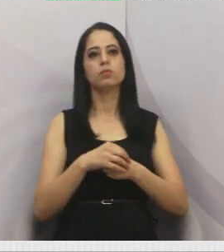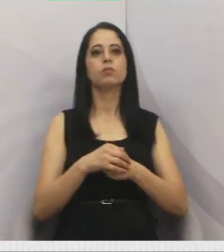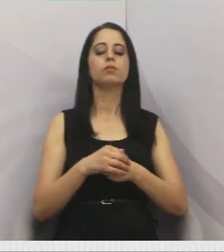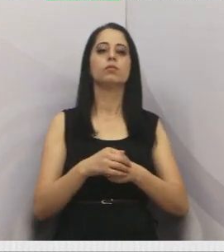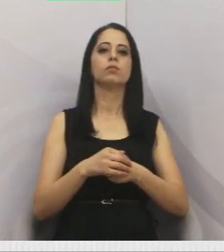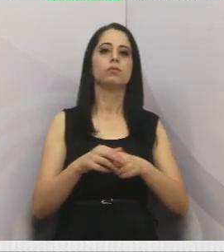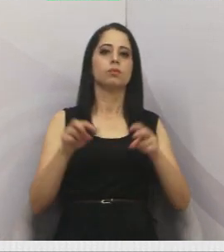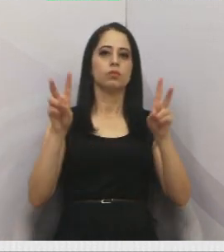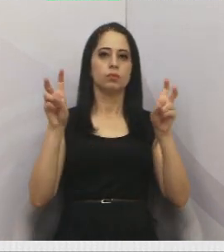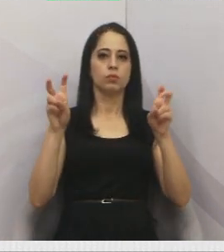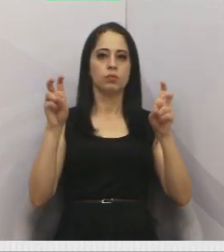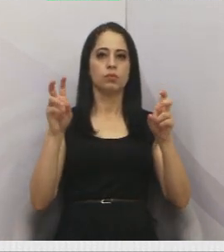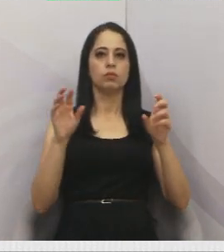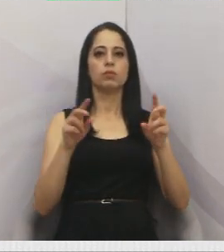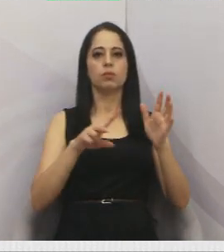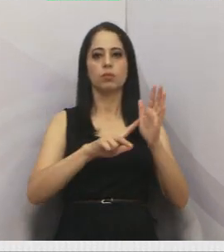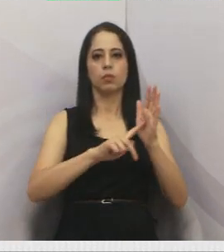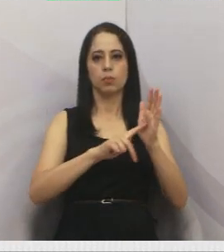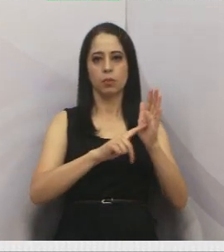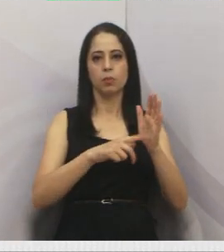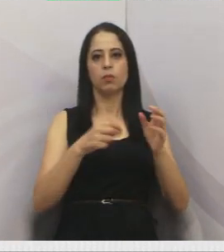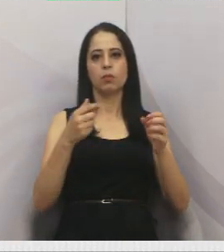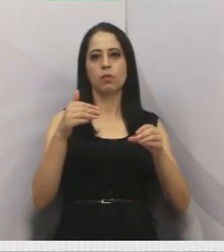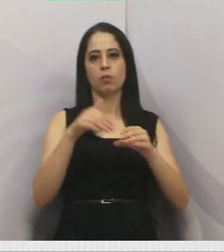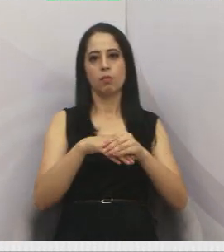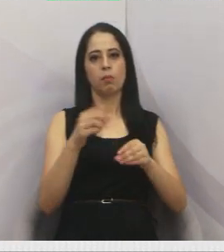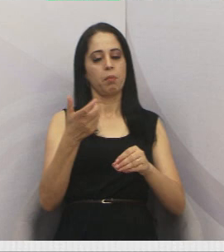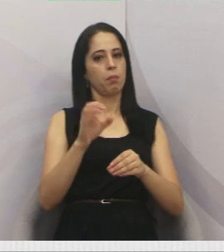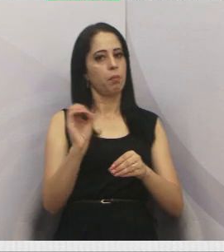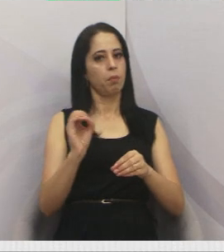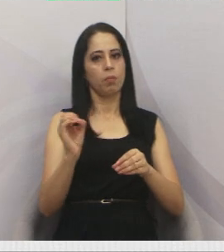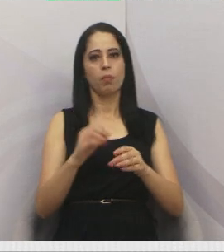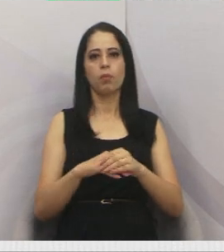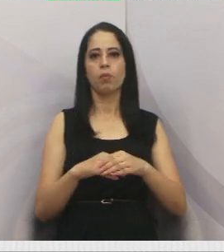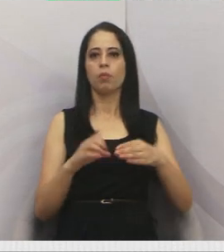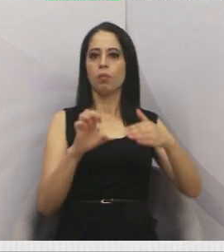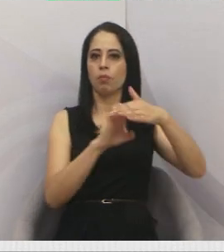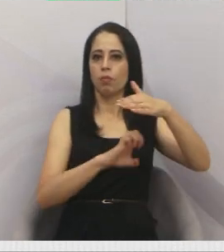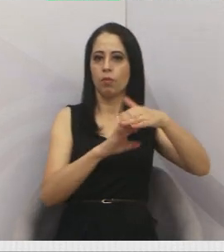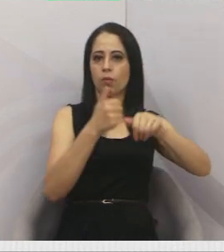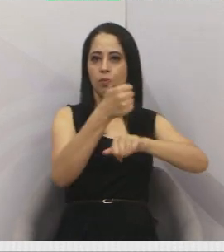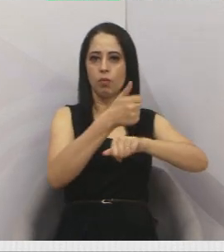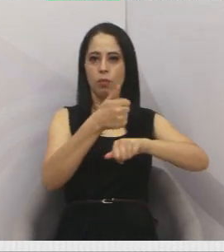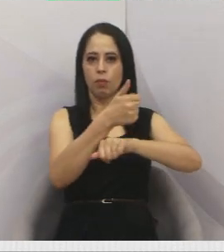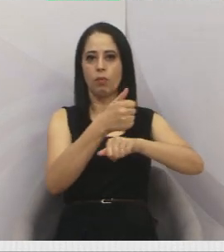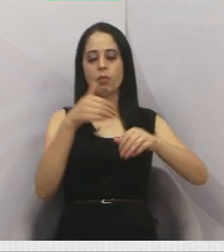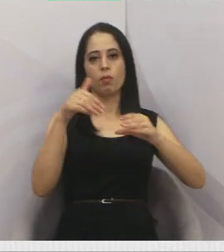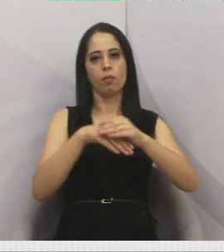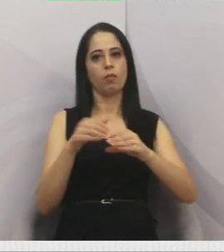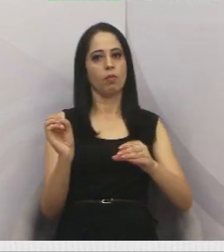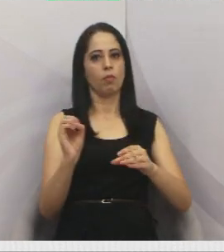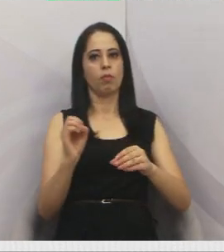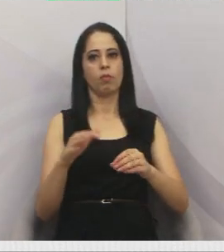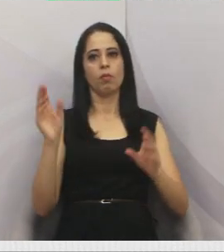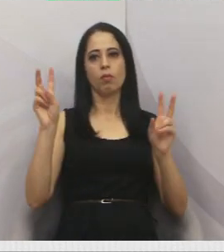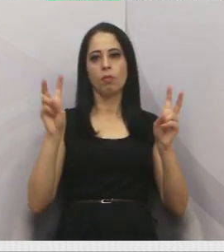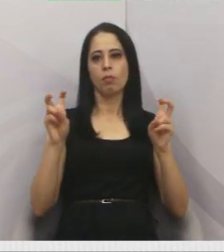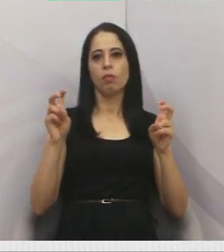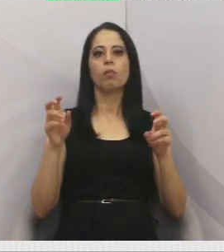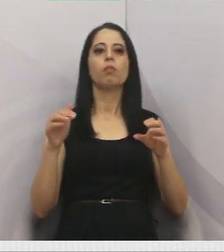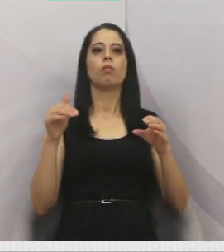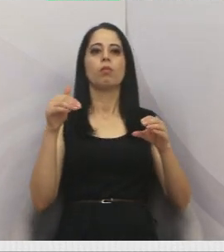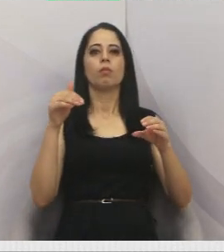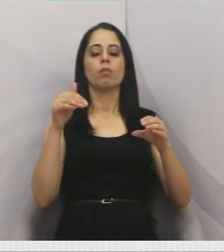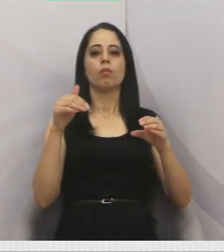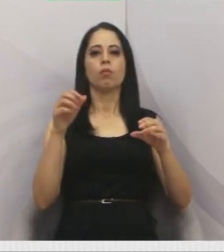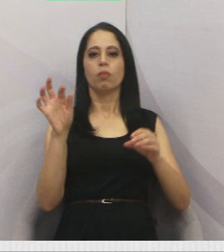Segmento Entidade de Classe Sindical, voto em branco. Segmento Empresas e ou Entidades Profissionais, voto em branco. Segmento